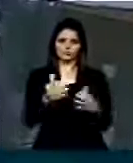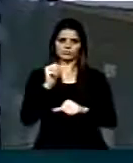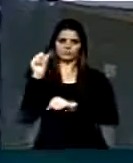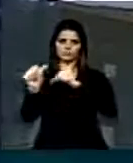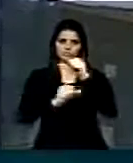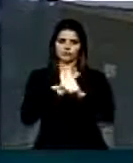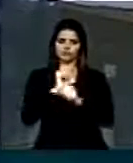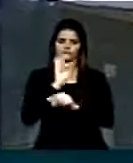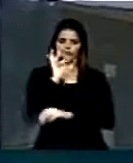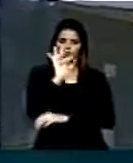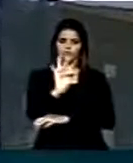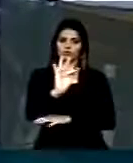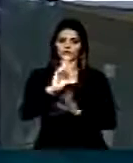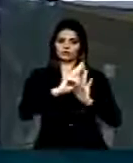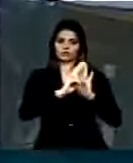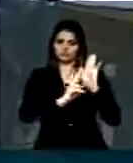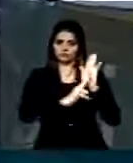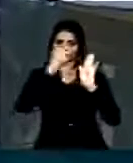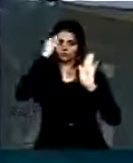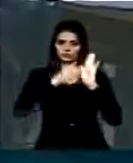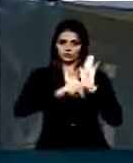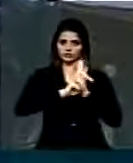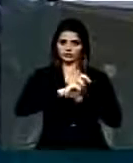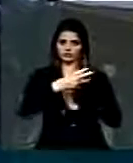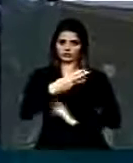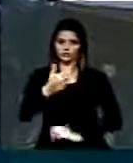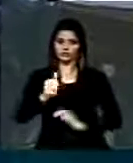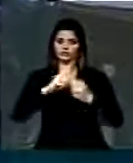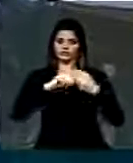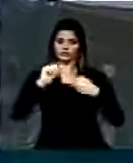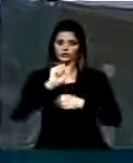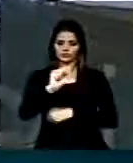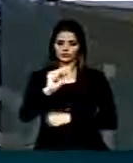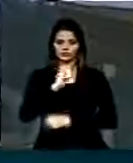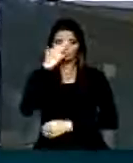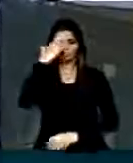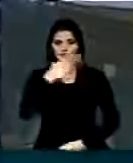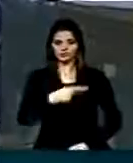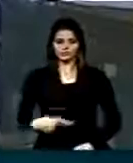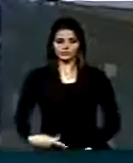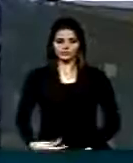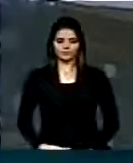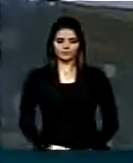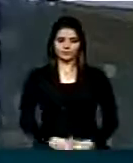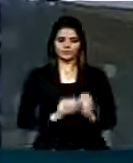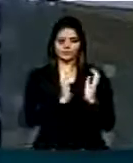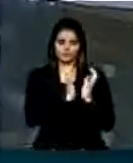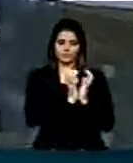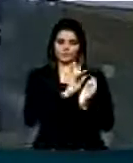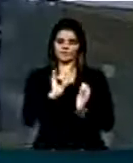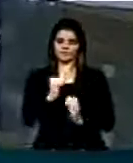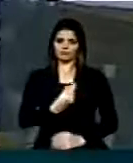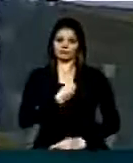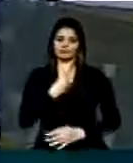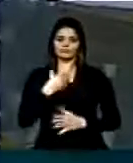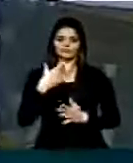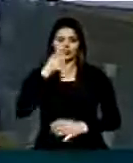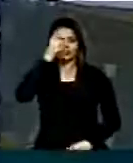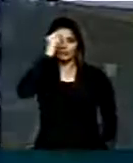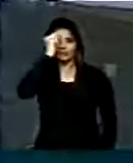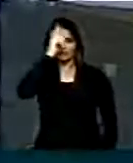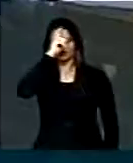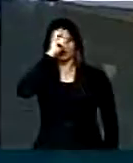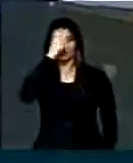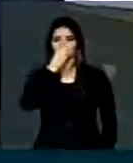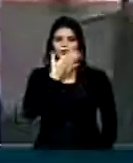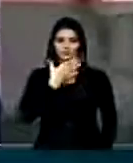mudando o destino da resolução 531 do artigo 8º. Muito obrigado, senhor presidente. Presidente, as APAES passarão e as Santas Casas passarão um